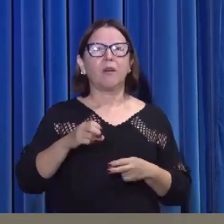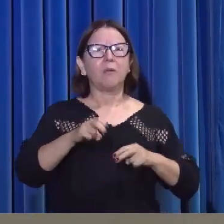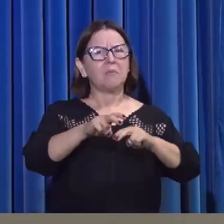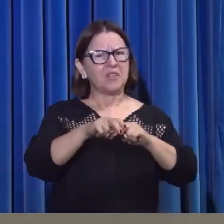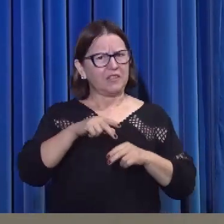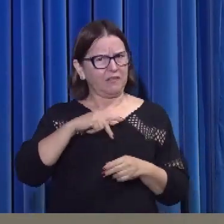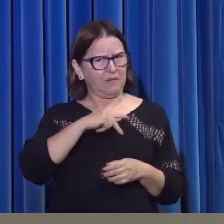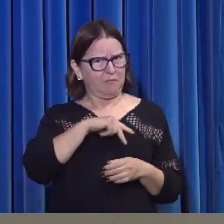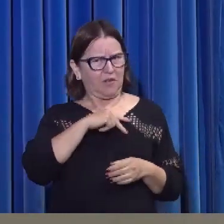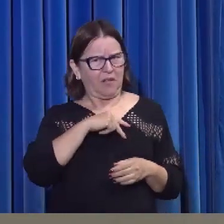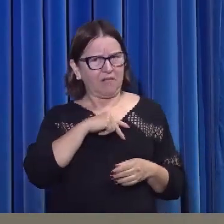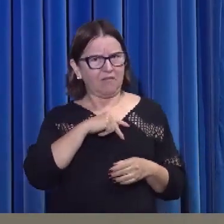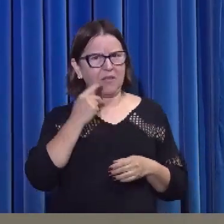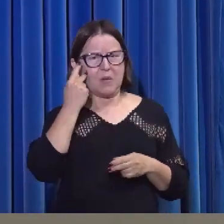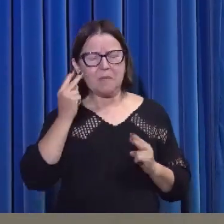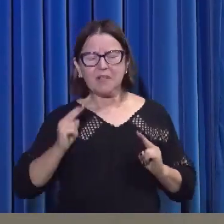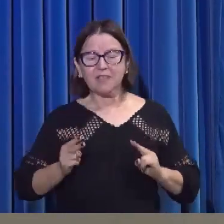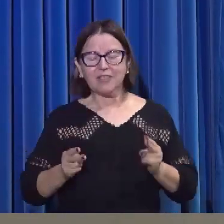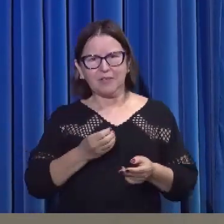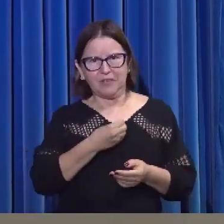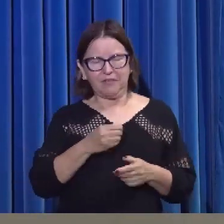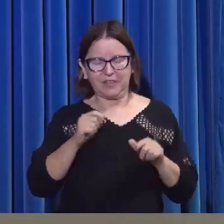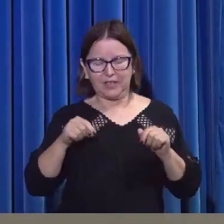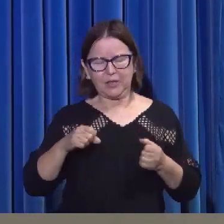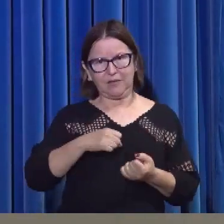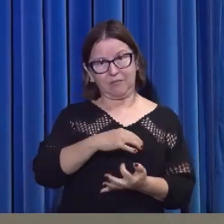continuar vivendo fisicamente neste mundo,